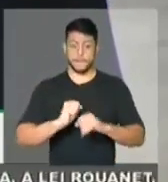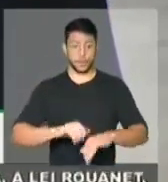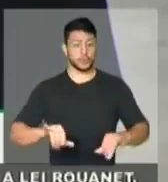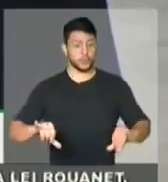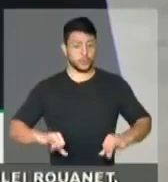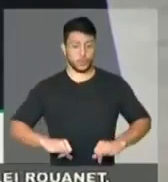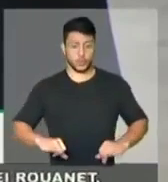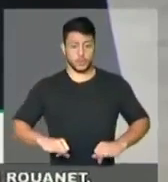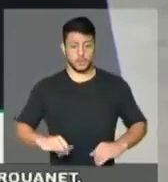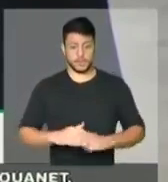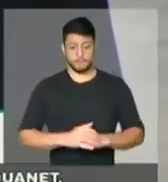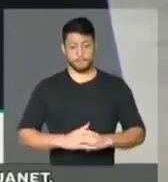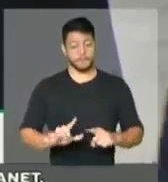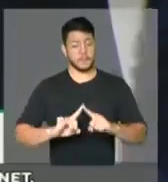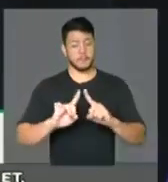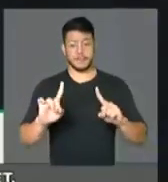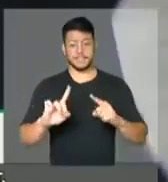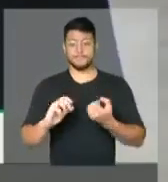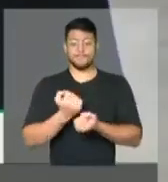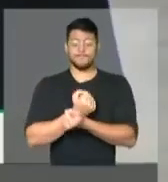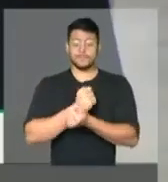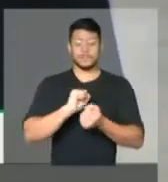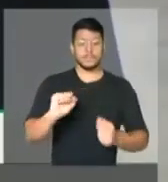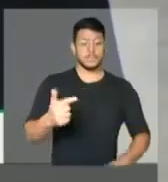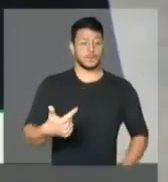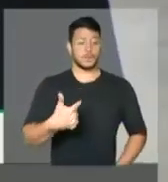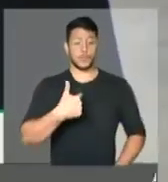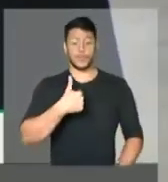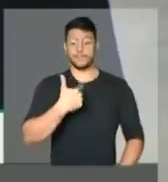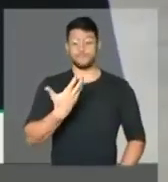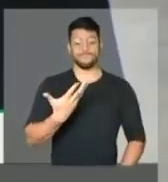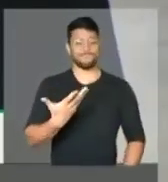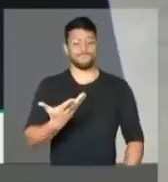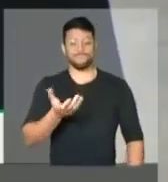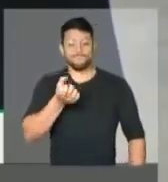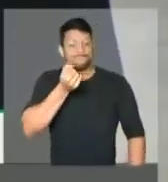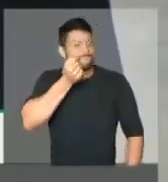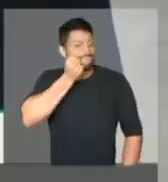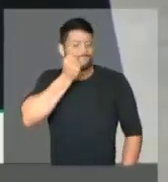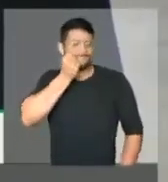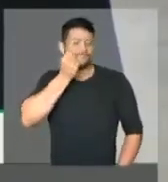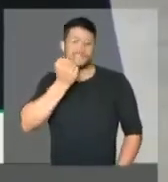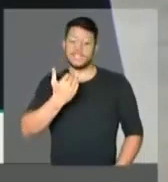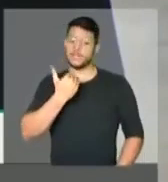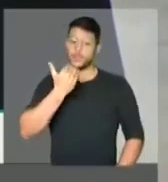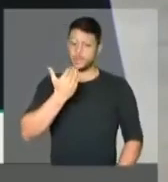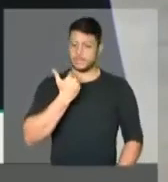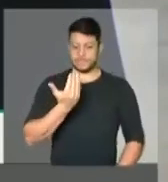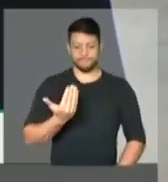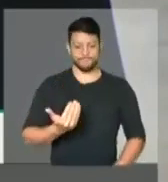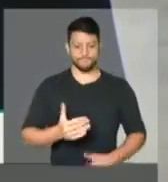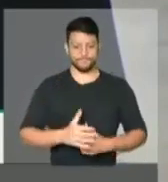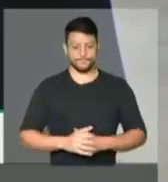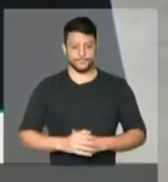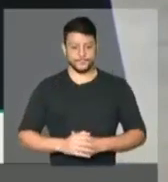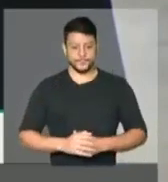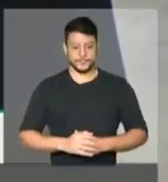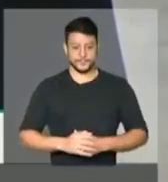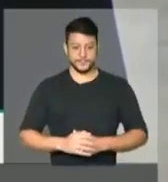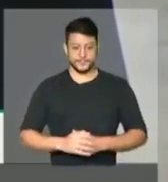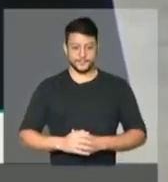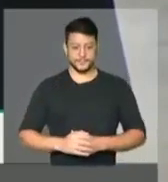Mas eu não dormiria, Joyce. A minha dignidade não me permitiria conciliar o sono.